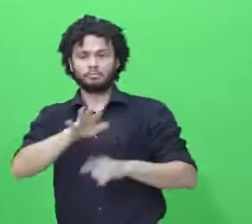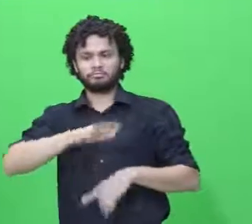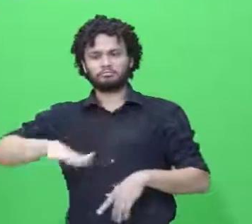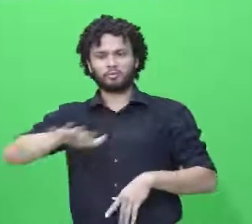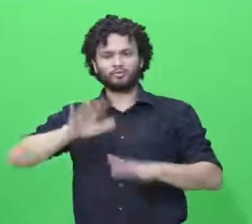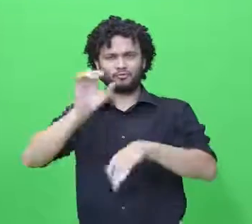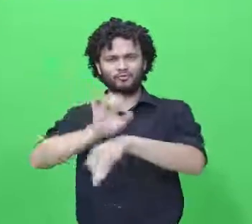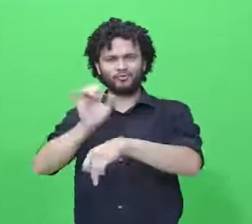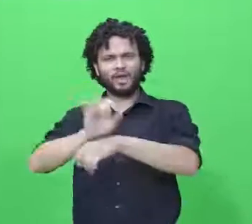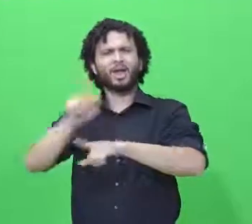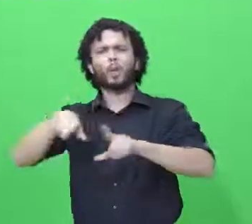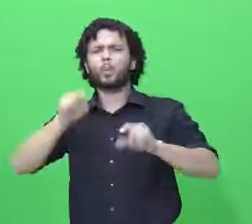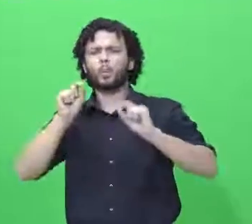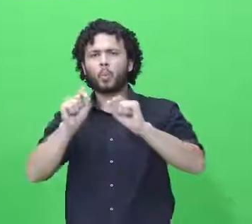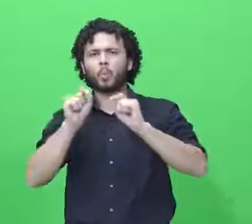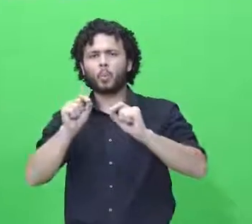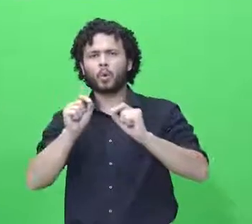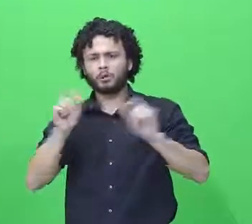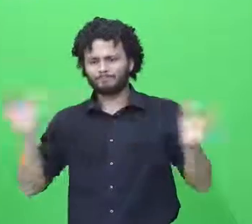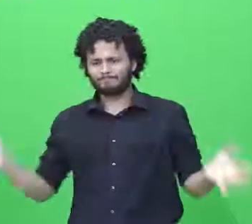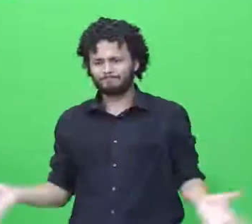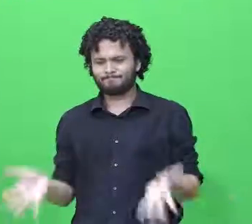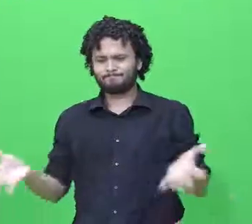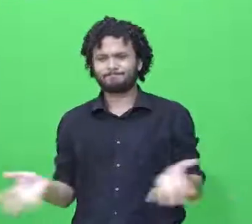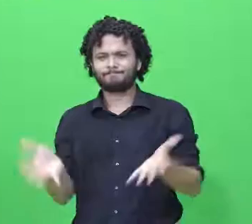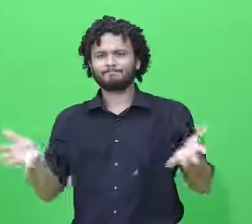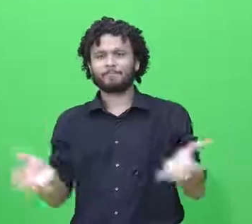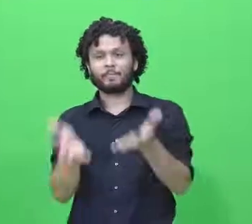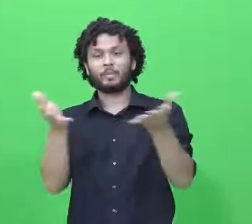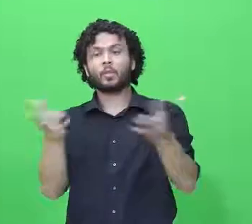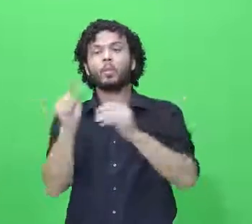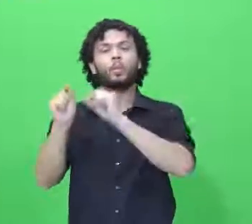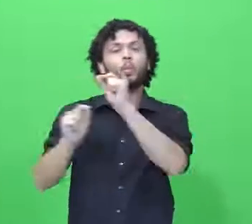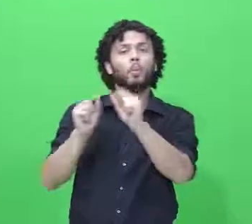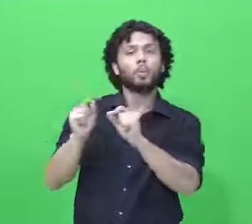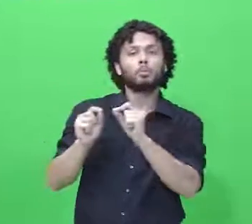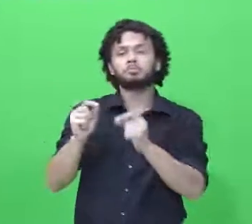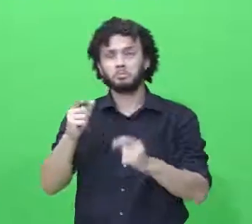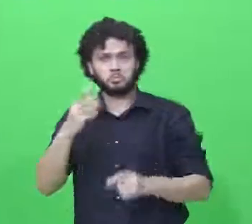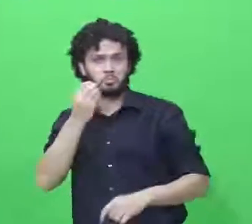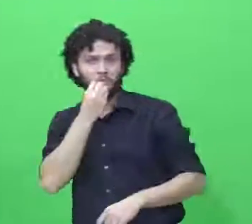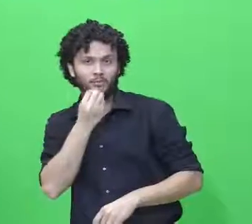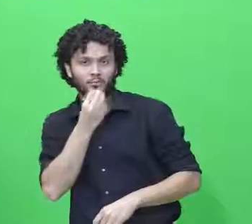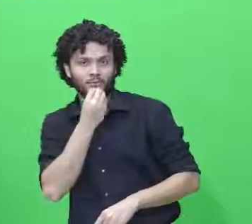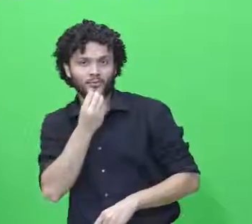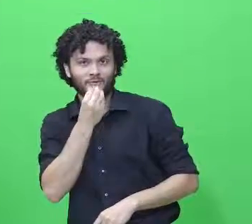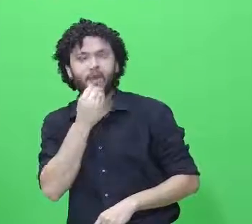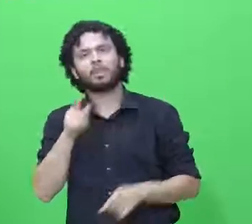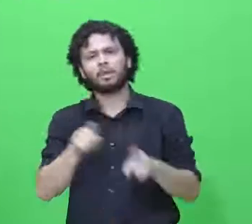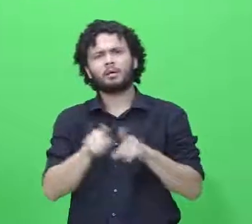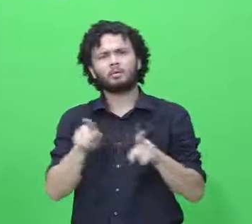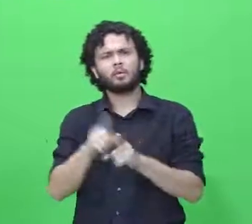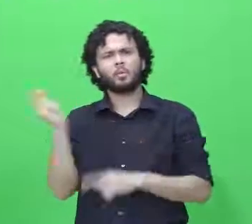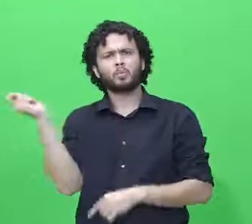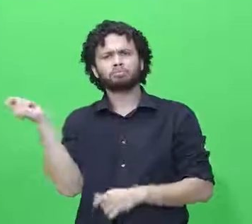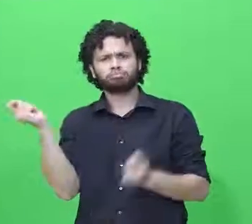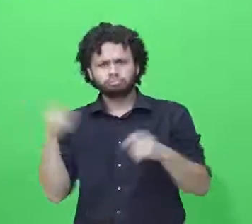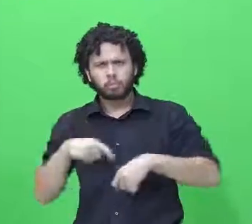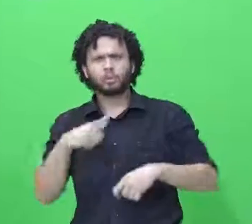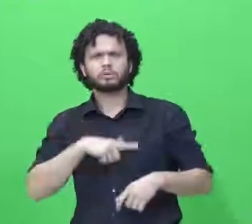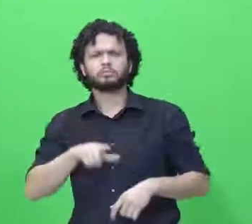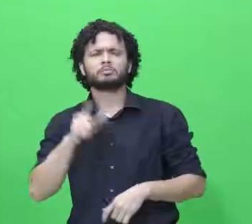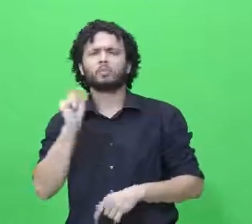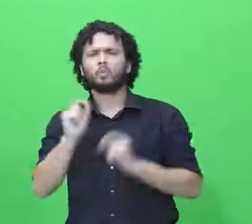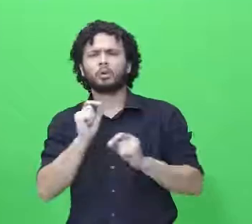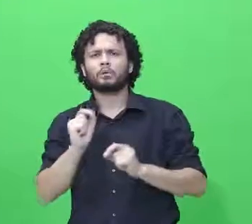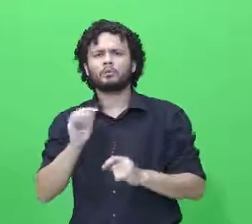É proporcionar, é universalizar essa possibilidade, essa oportunidade, né? O que nós estamos fazendo agora amplamente, como eu já falei,